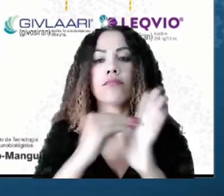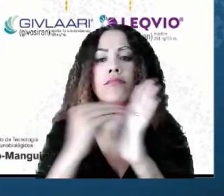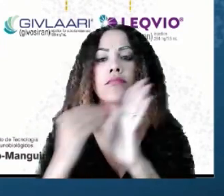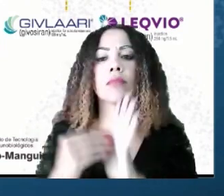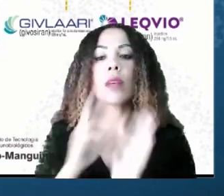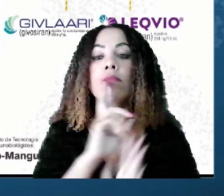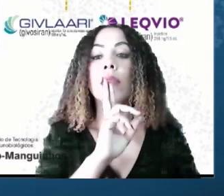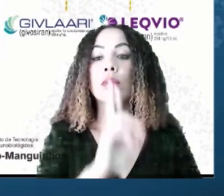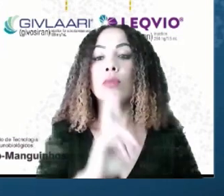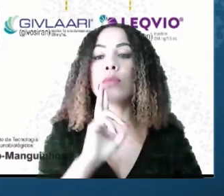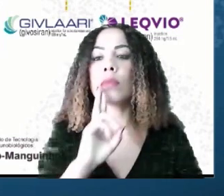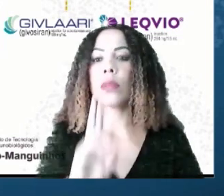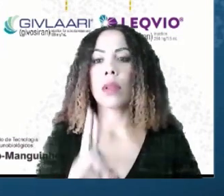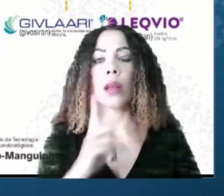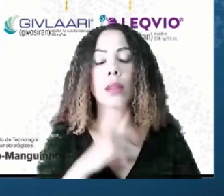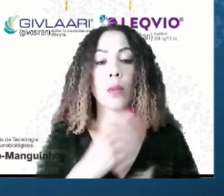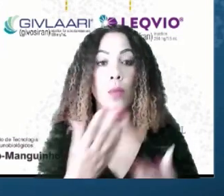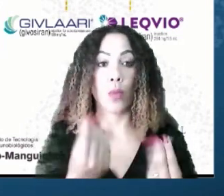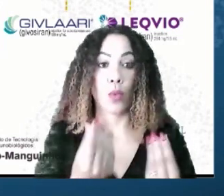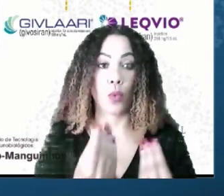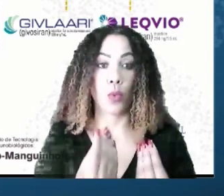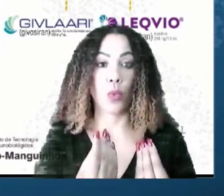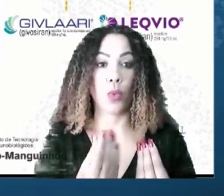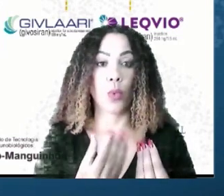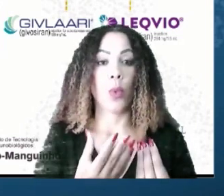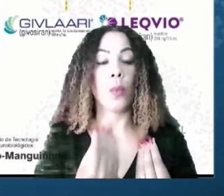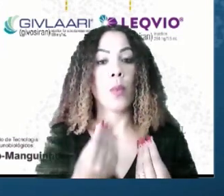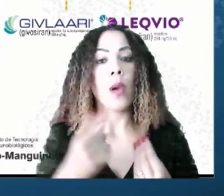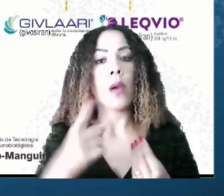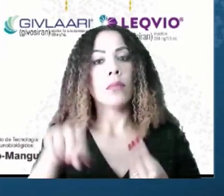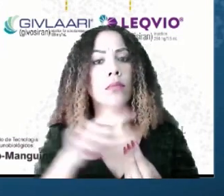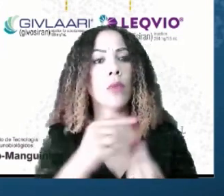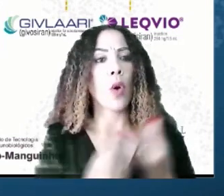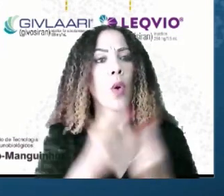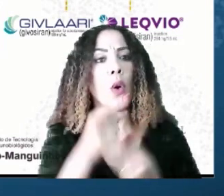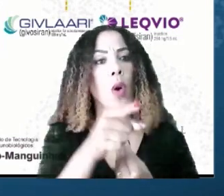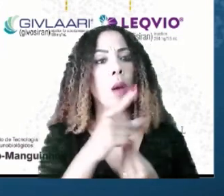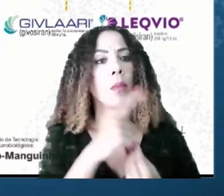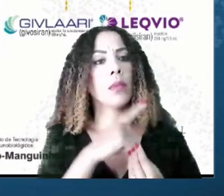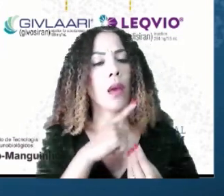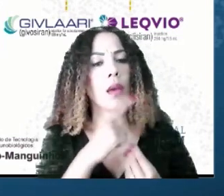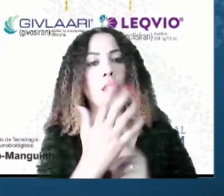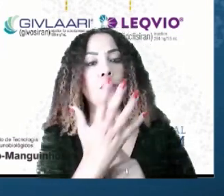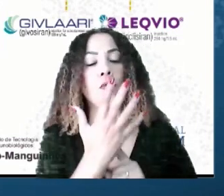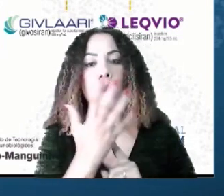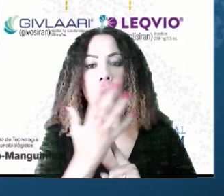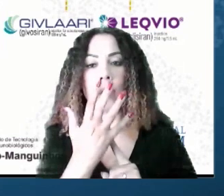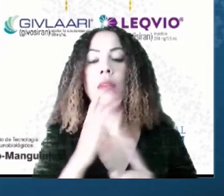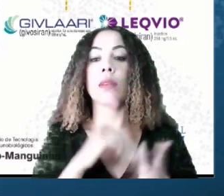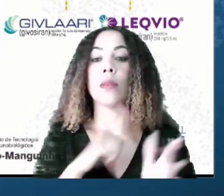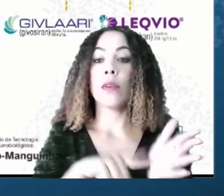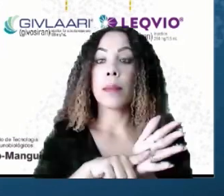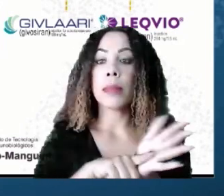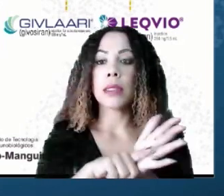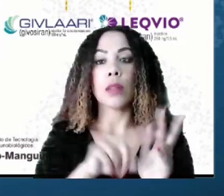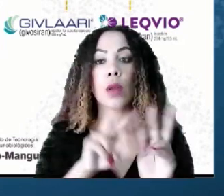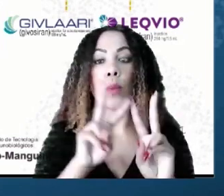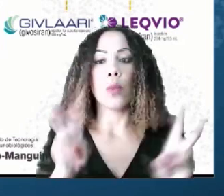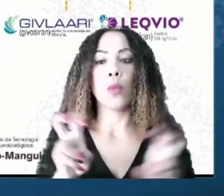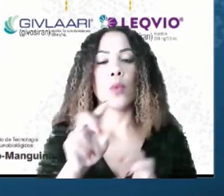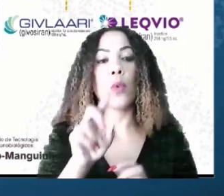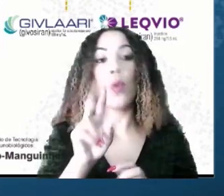resultados muito dessa interferência, uma pesquisa com essa